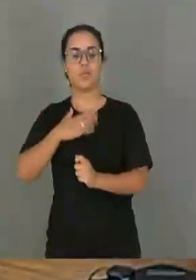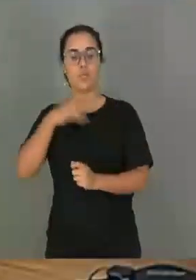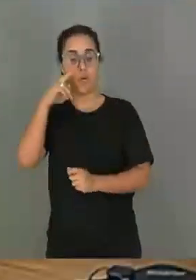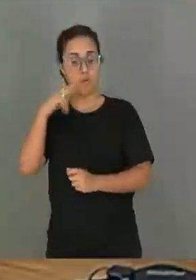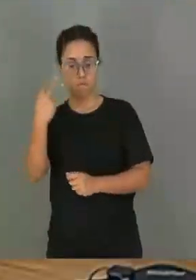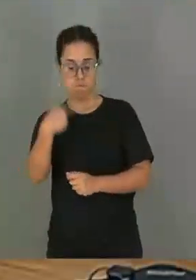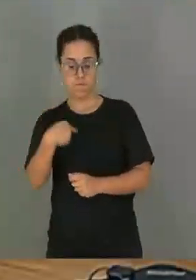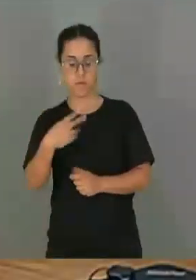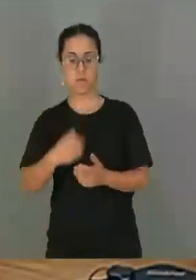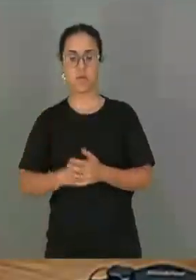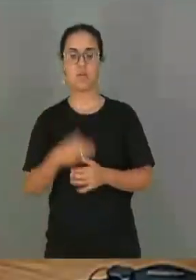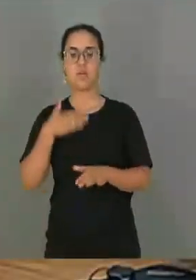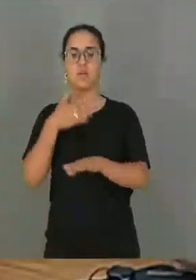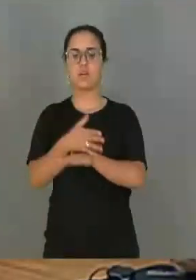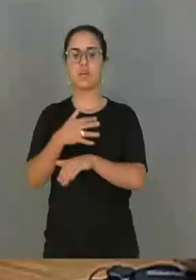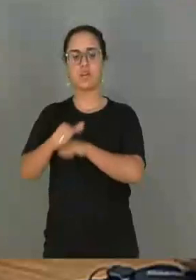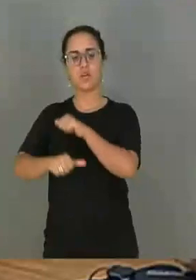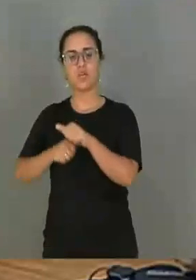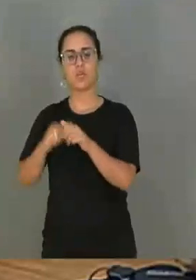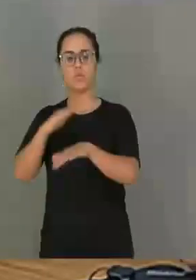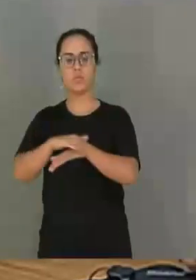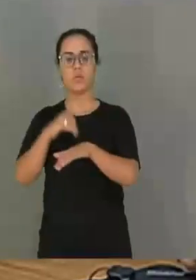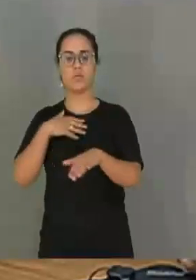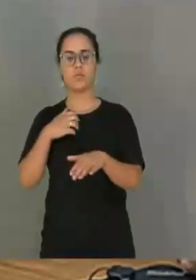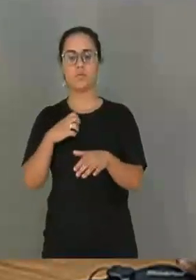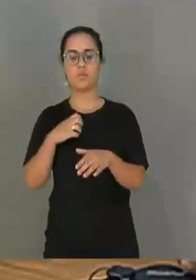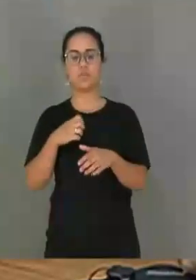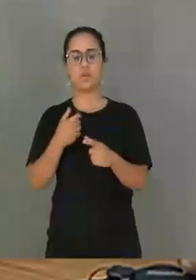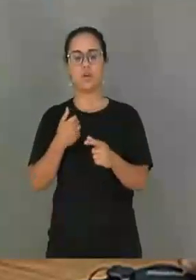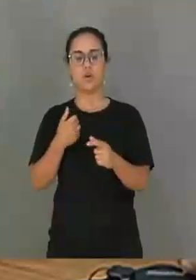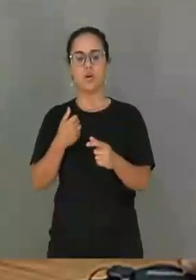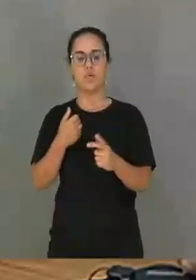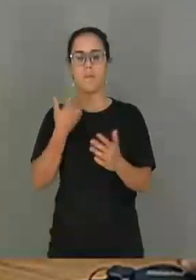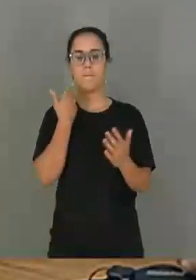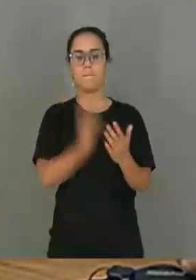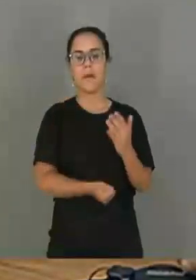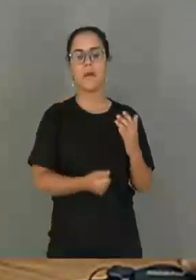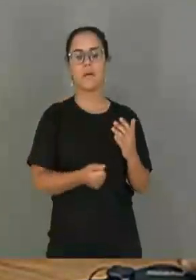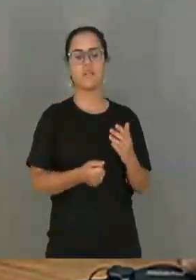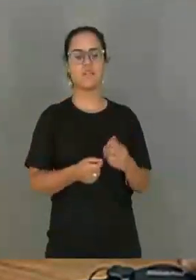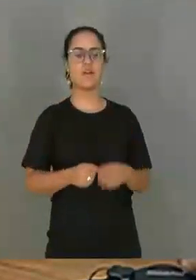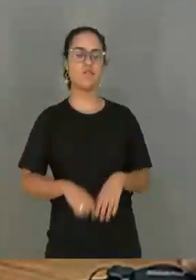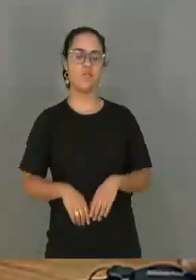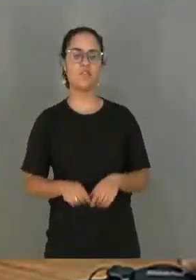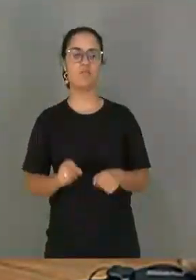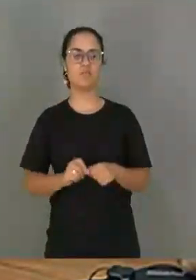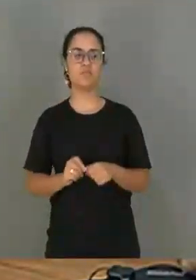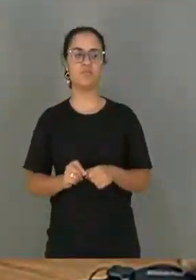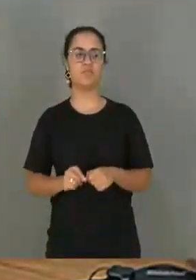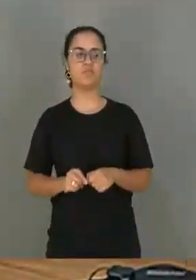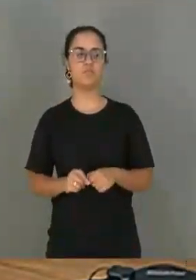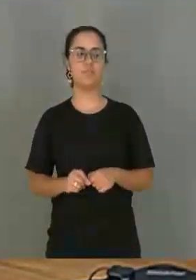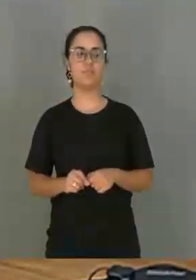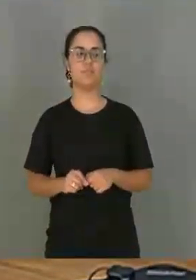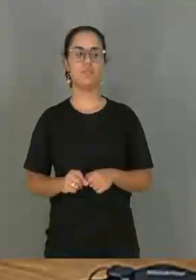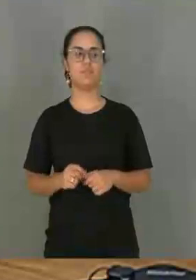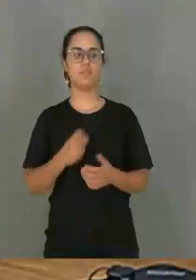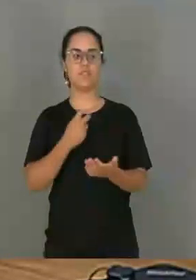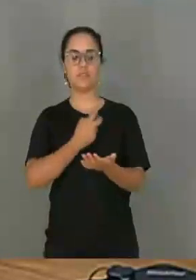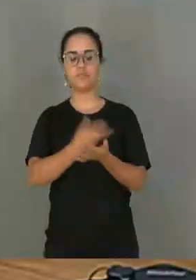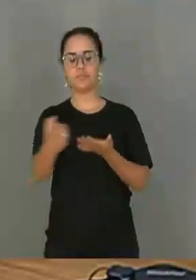modo de entender. Inclusive, entrei com outros colegas com pedido de impeachment dele. Um dos motivos é esse. E